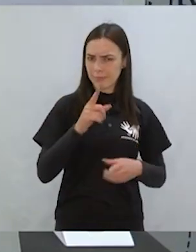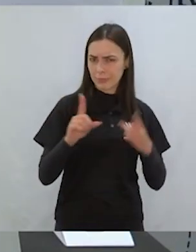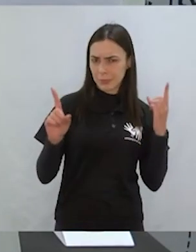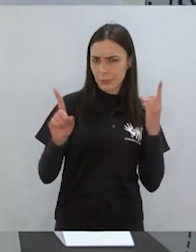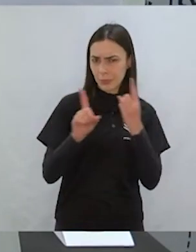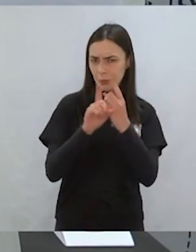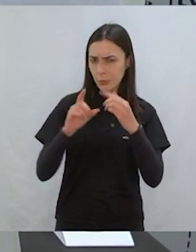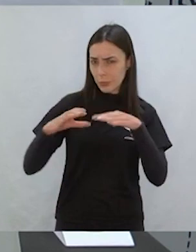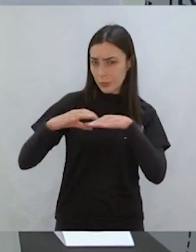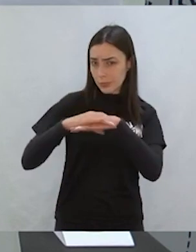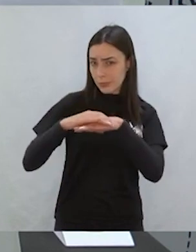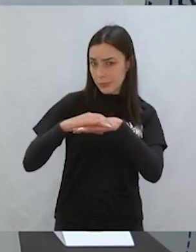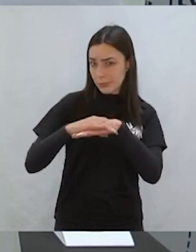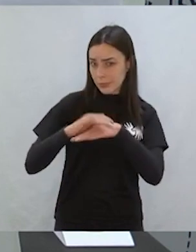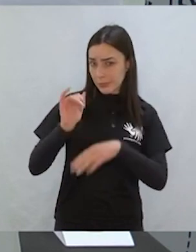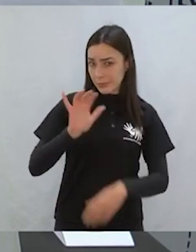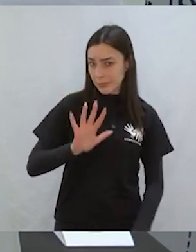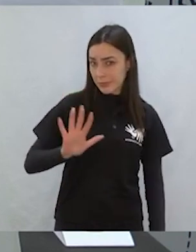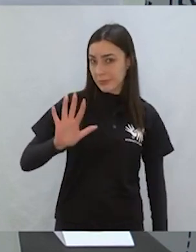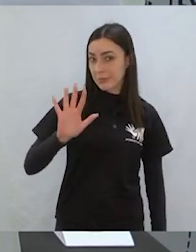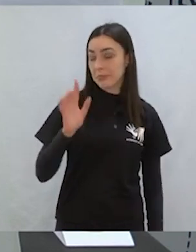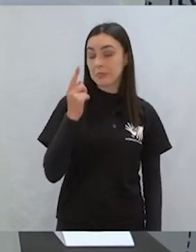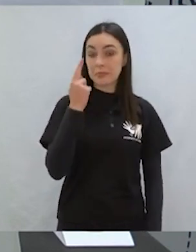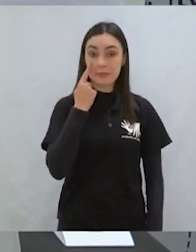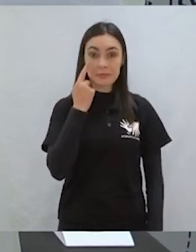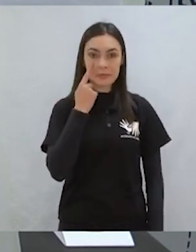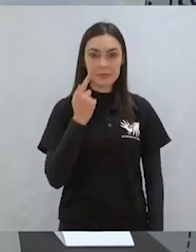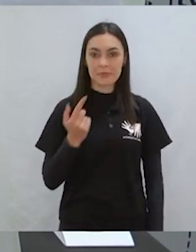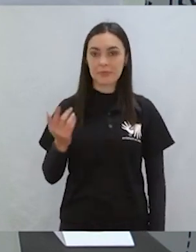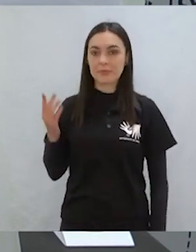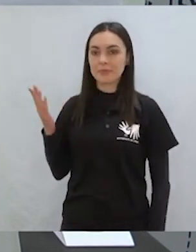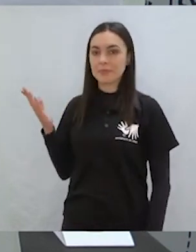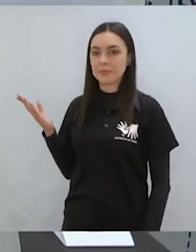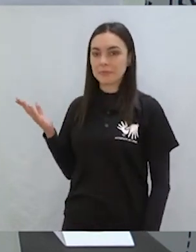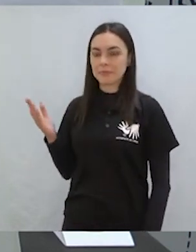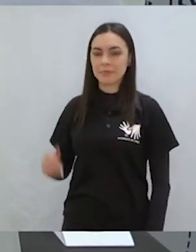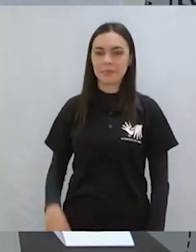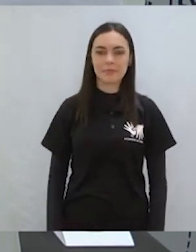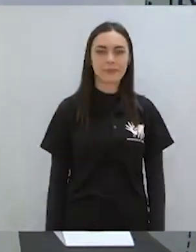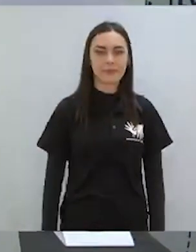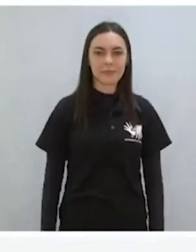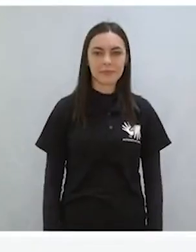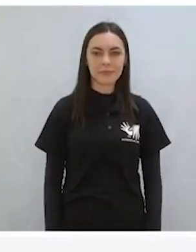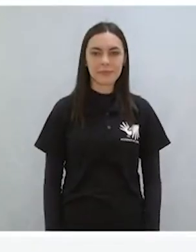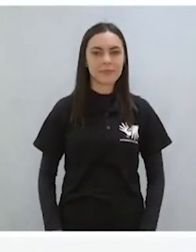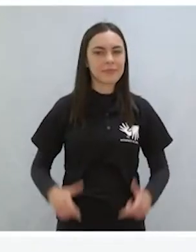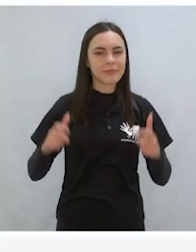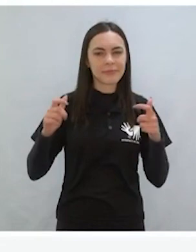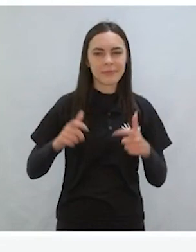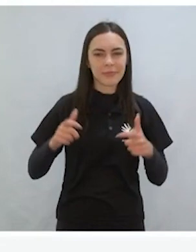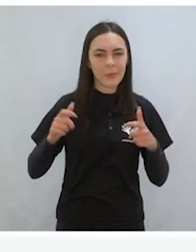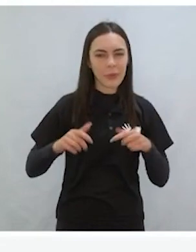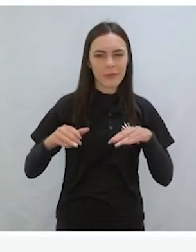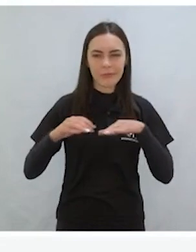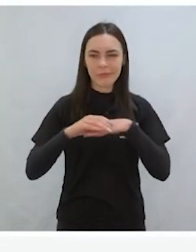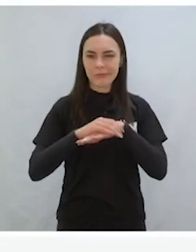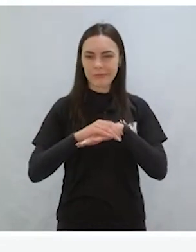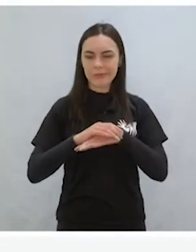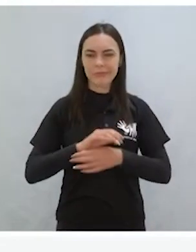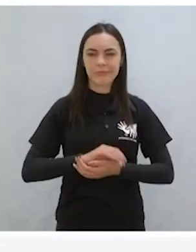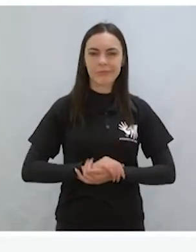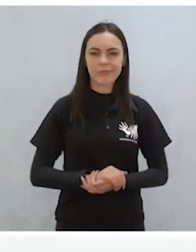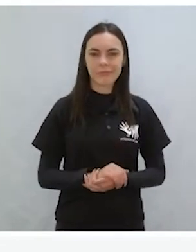então? Encontraram os sapatos? Vamos ver? De olho lá na tela. Olha lá onde estavam os